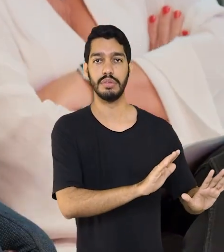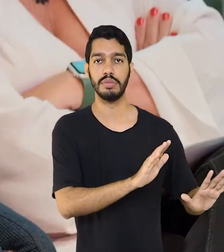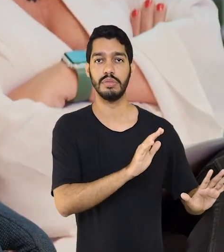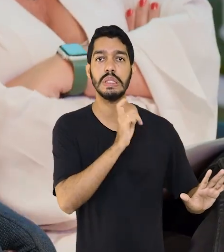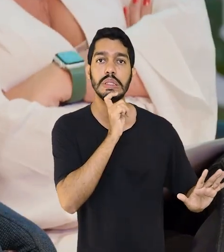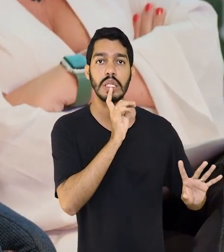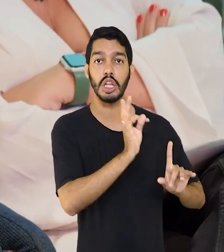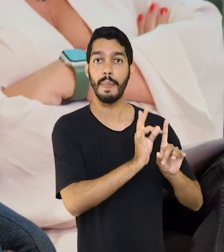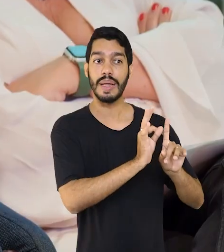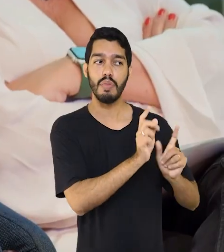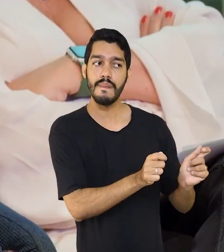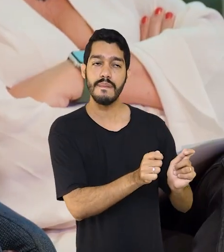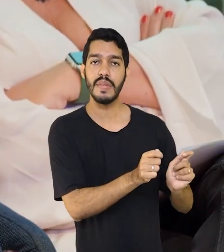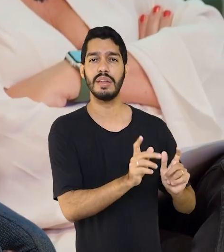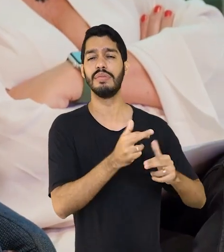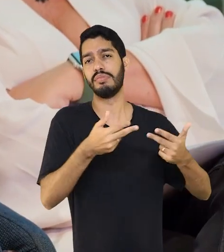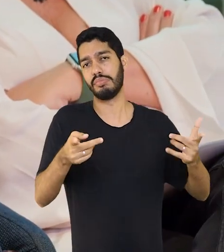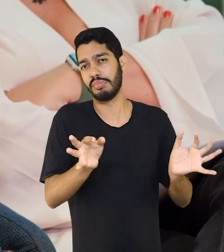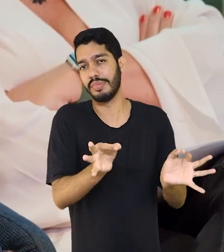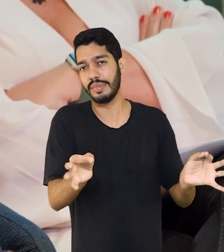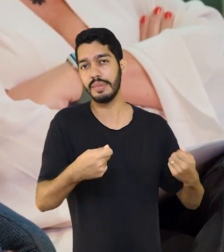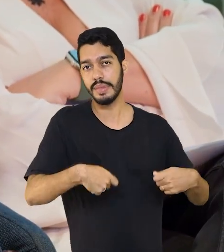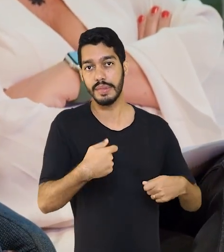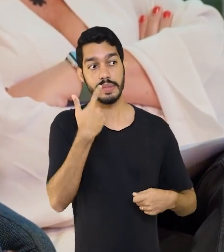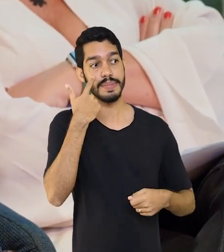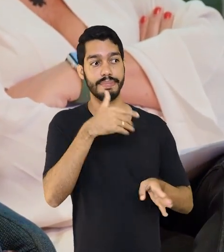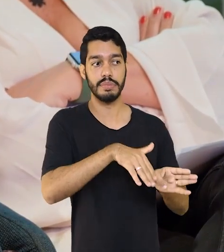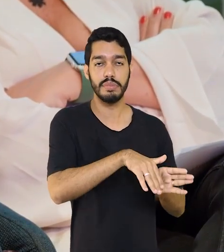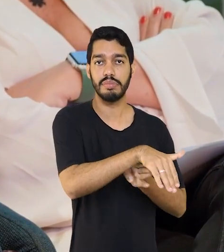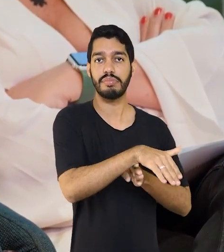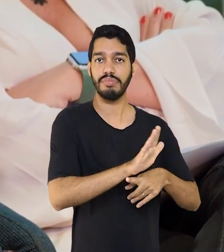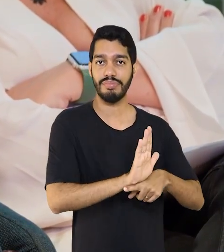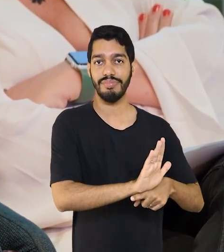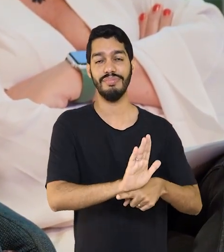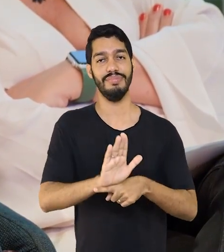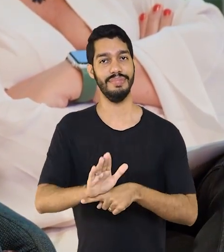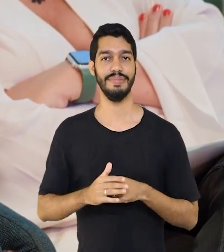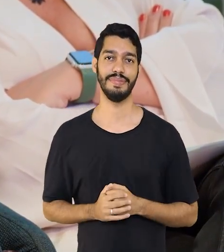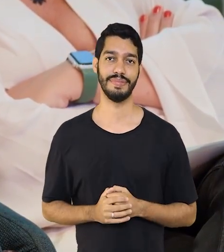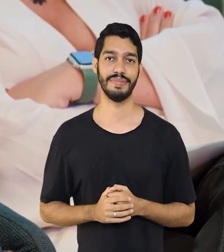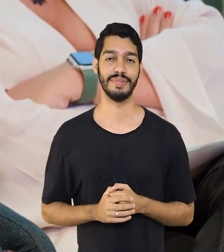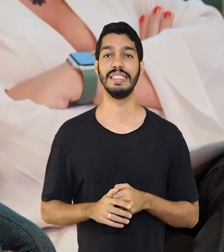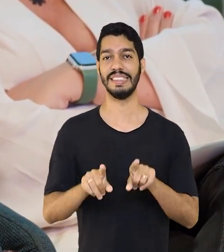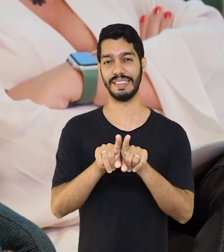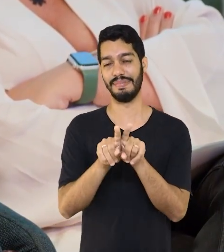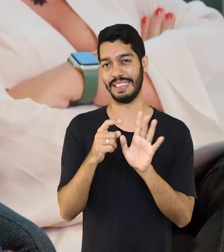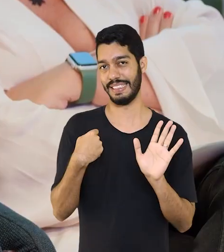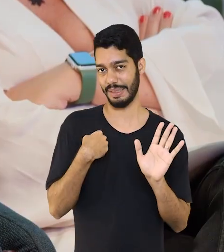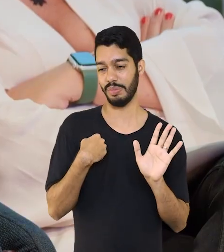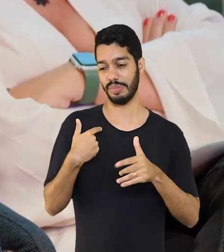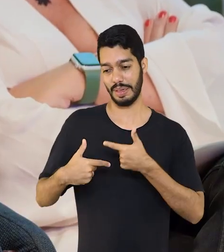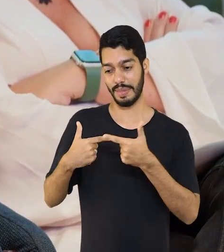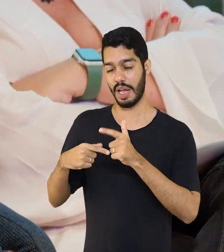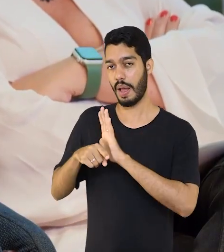coisas simples, assim, do dia a dia que a gente precisa preparar, precisa orientar. E, falando mais, puxando um pouco